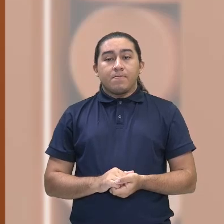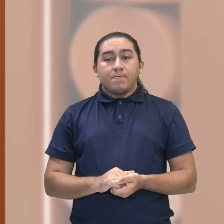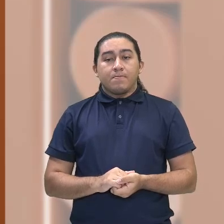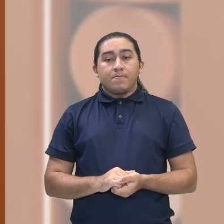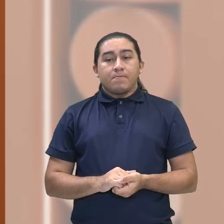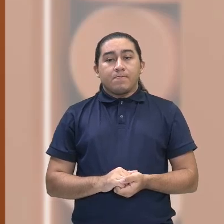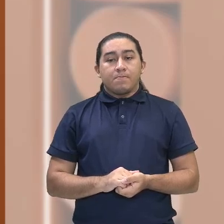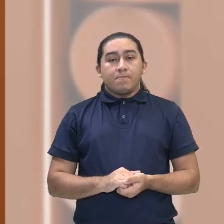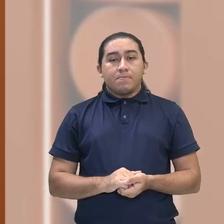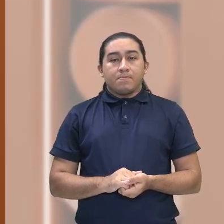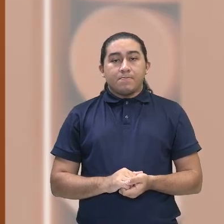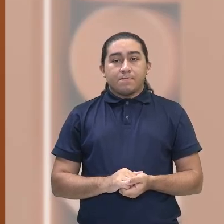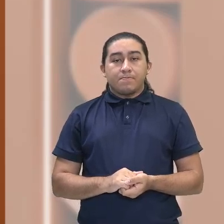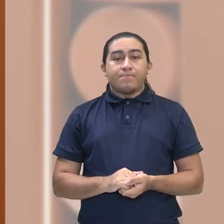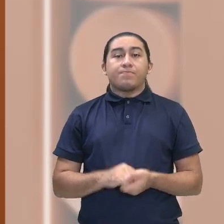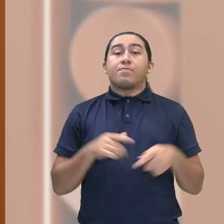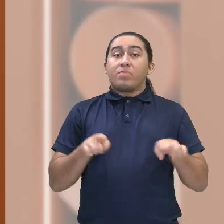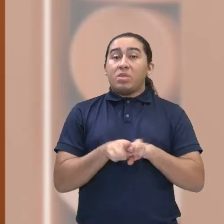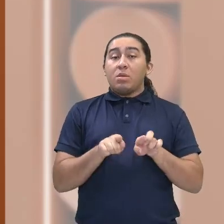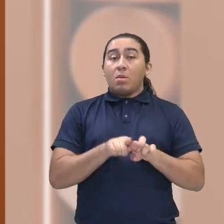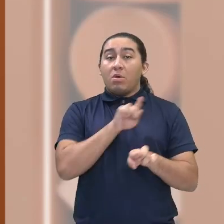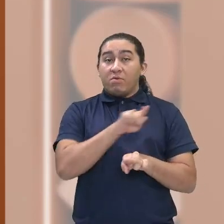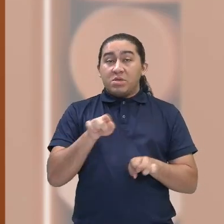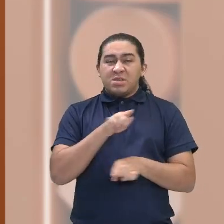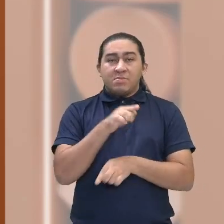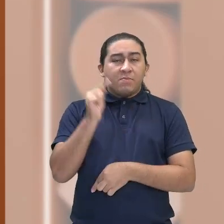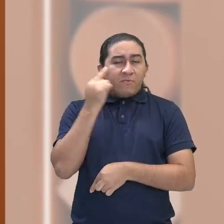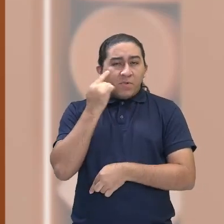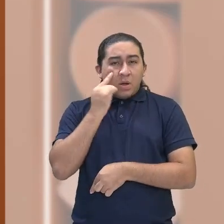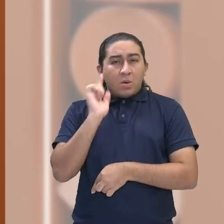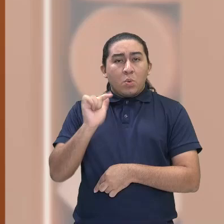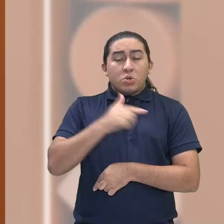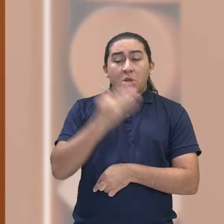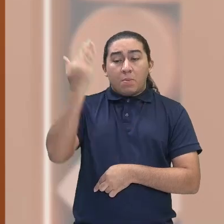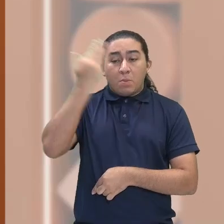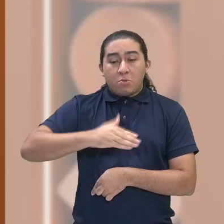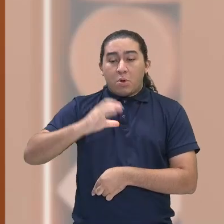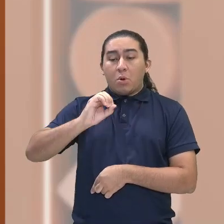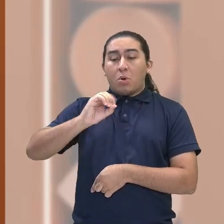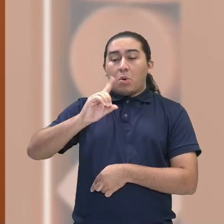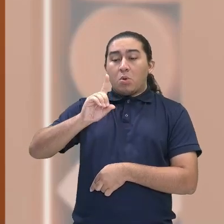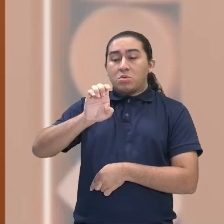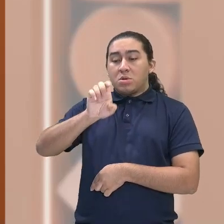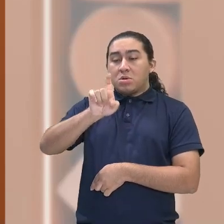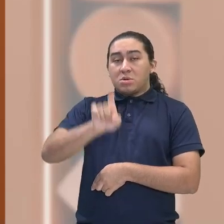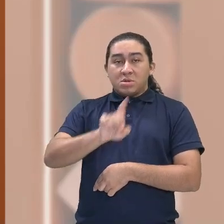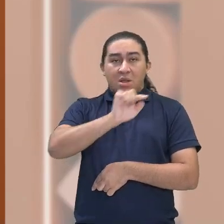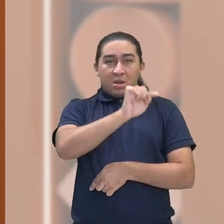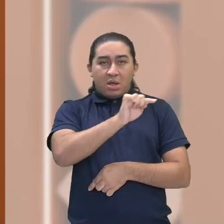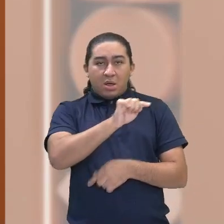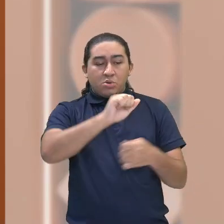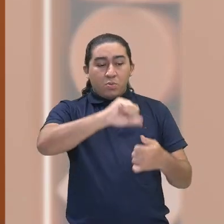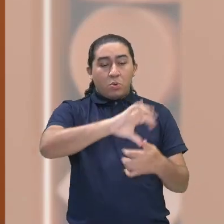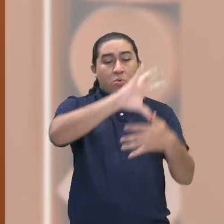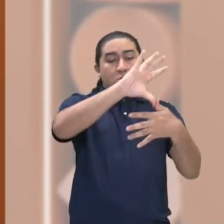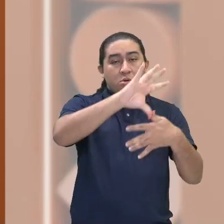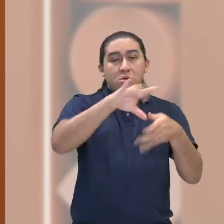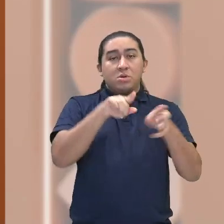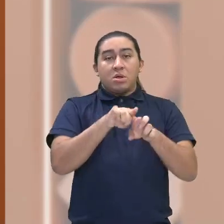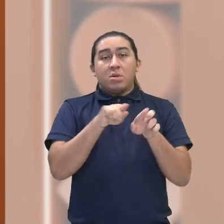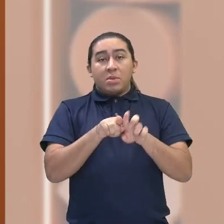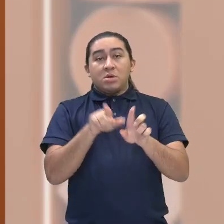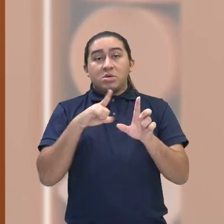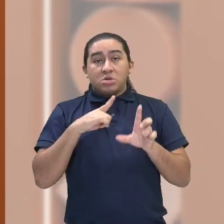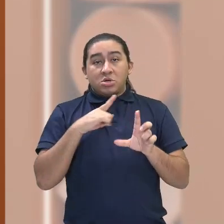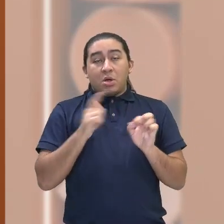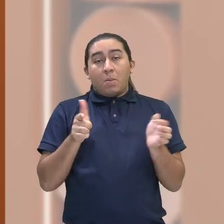apresenta o Codex Borbônicos nos povos, né, americanos, os pergaminhos, né, dentro